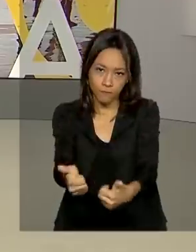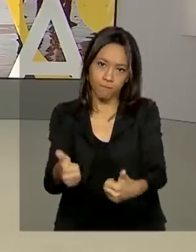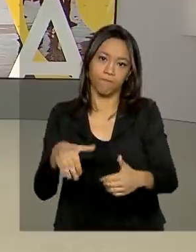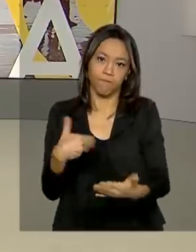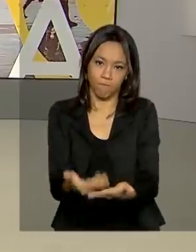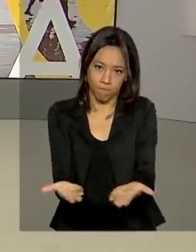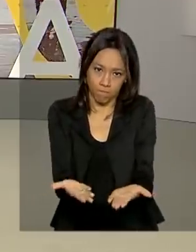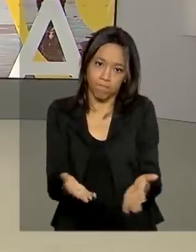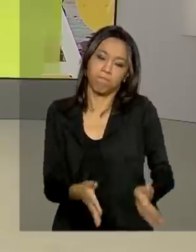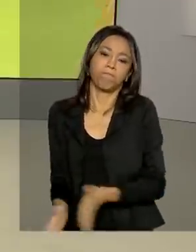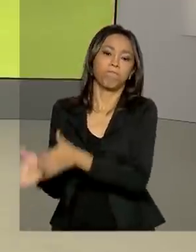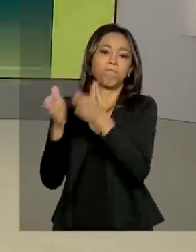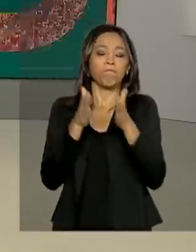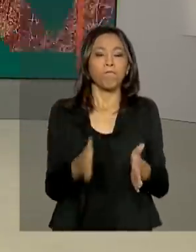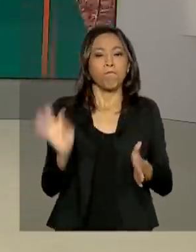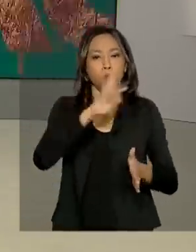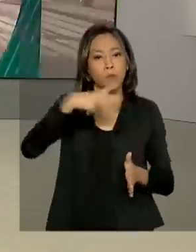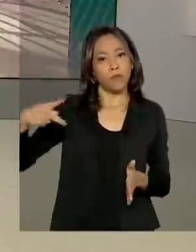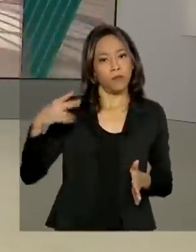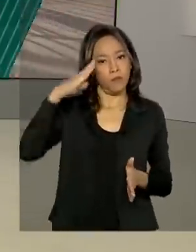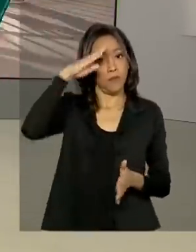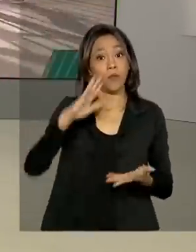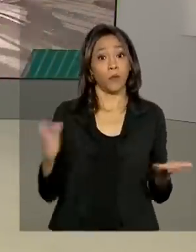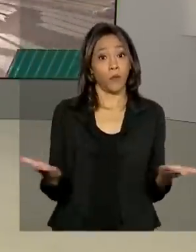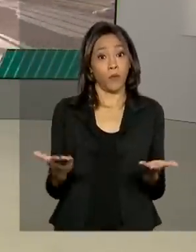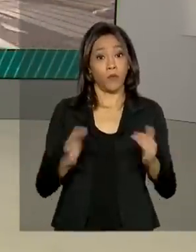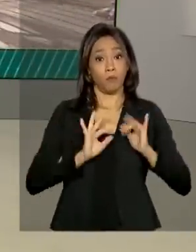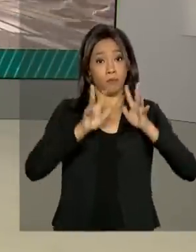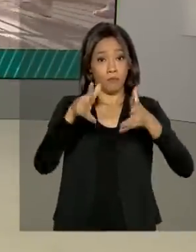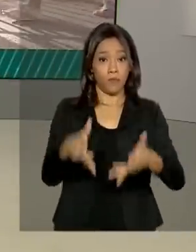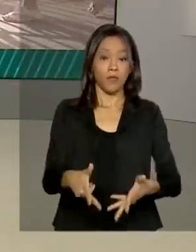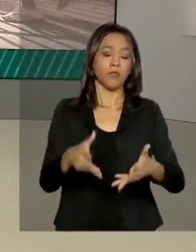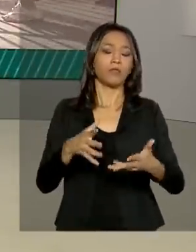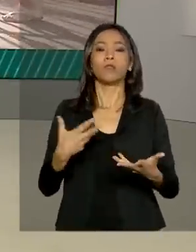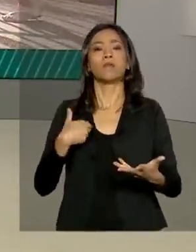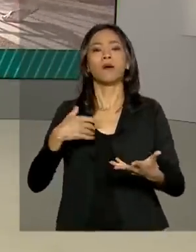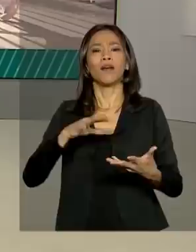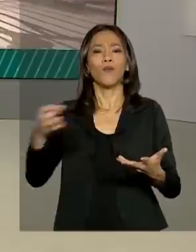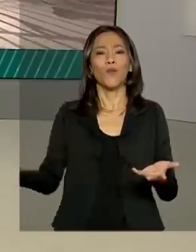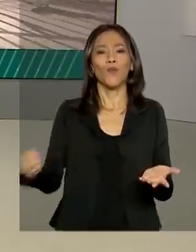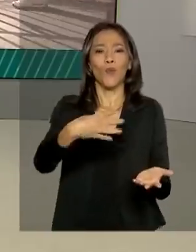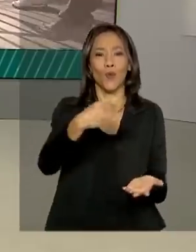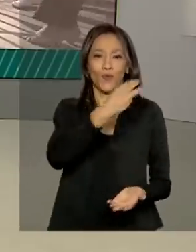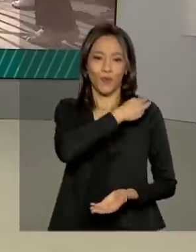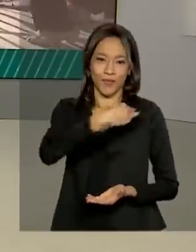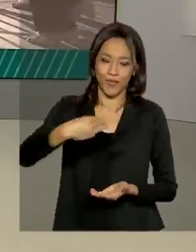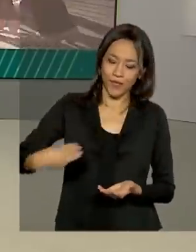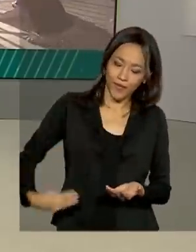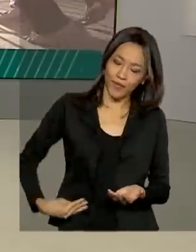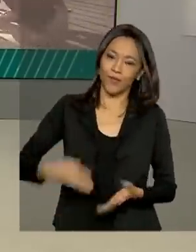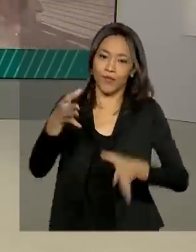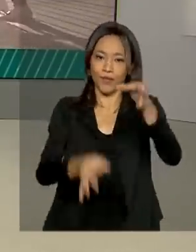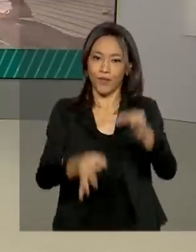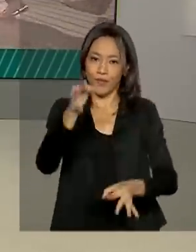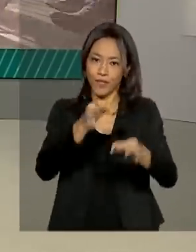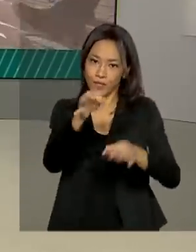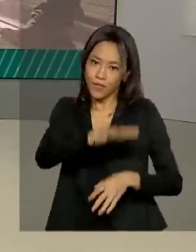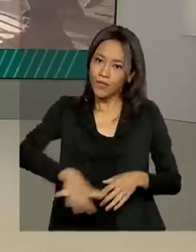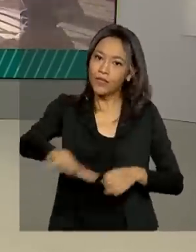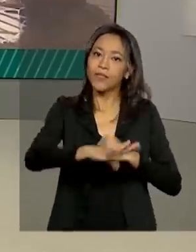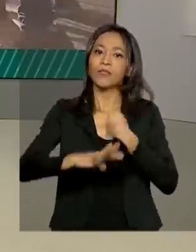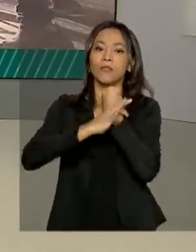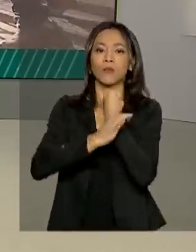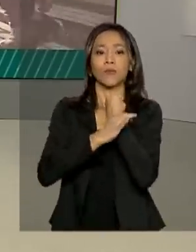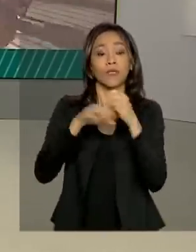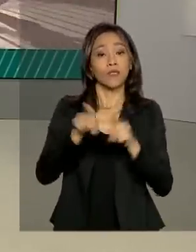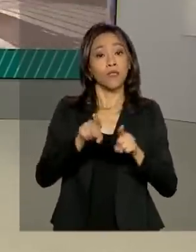O presidente Jair Bolsonaro participa hoje da cerimônia de posse do novo ministro da Justiça e Segurança Pública e também dos novos